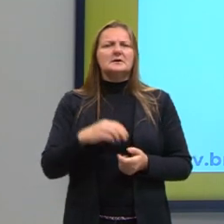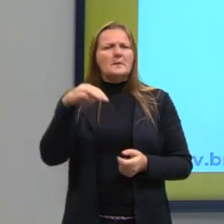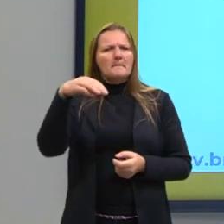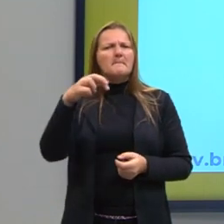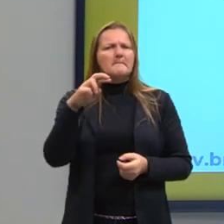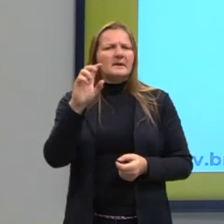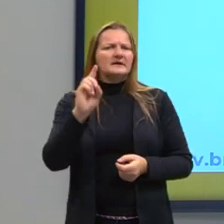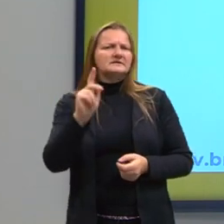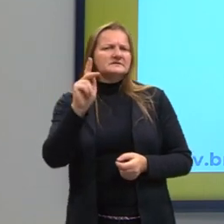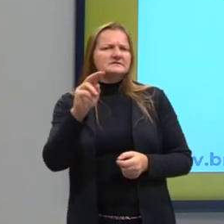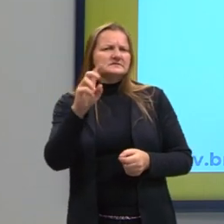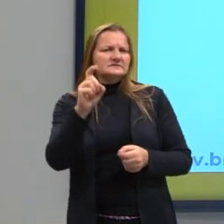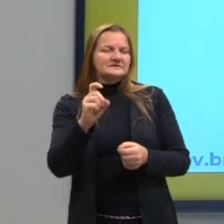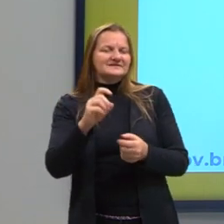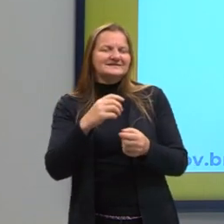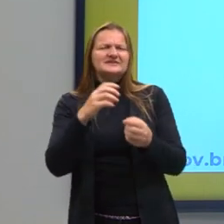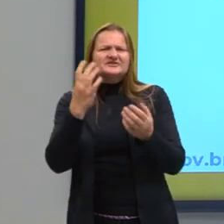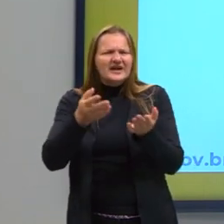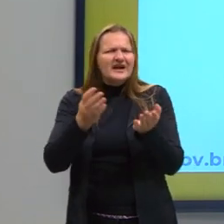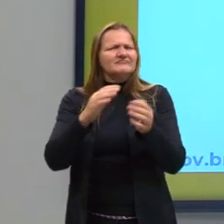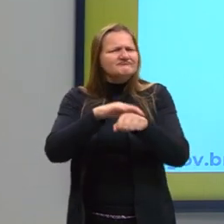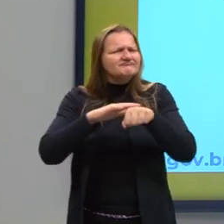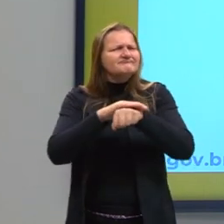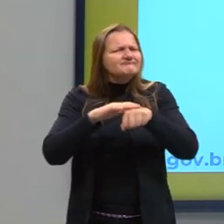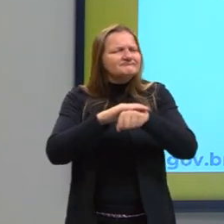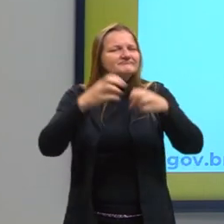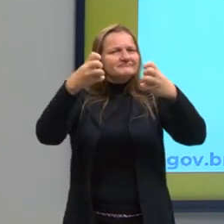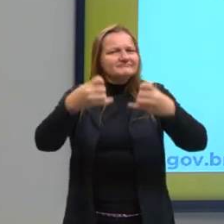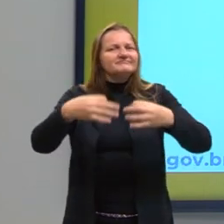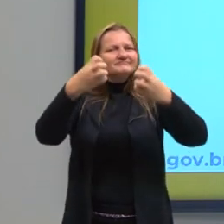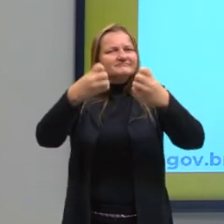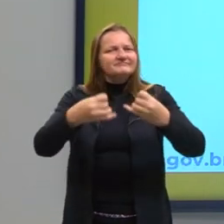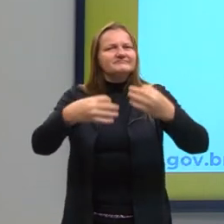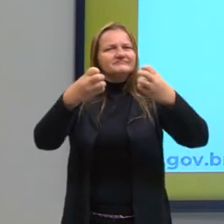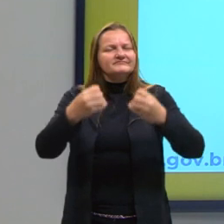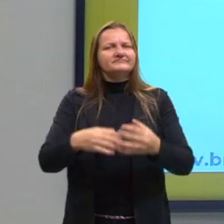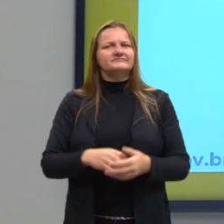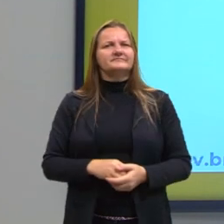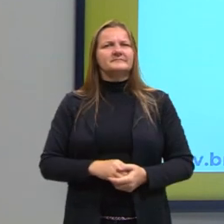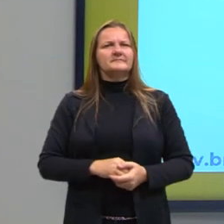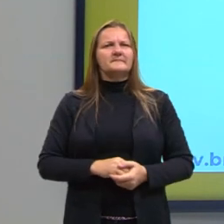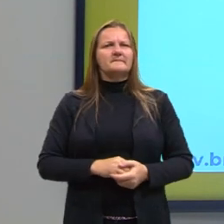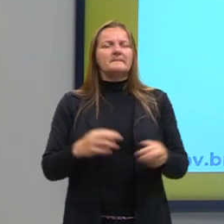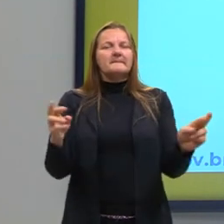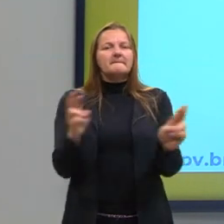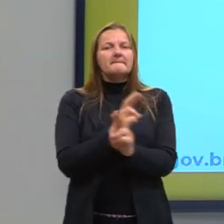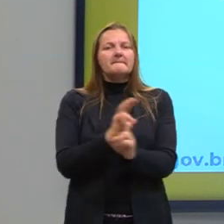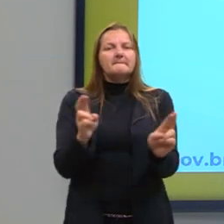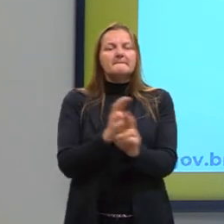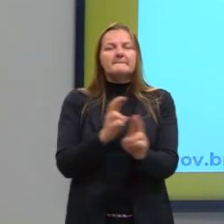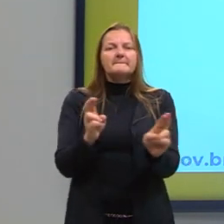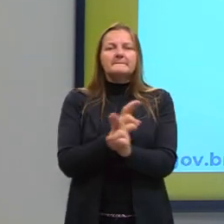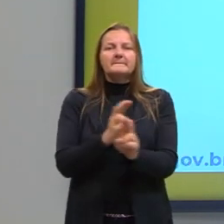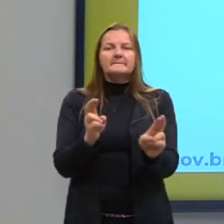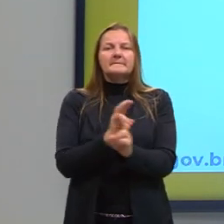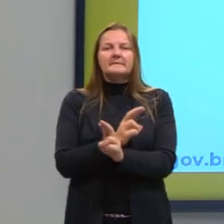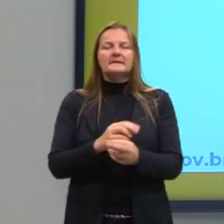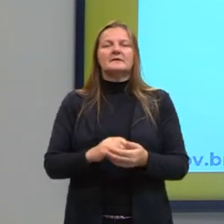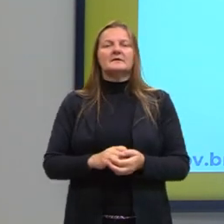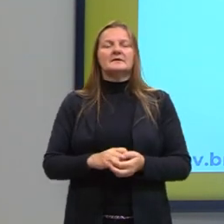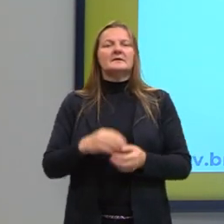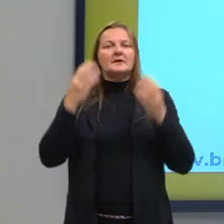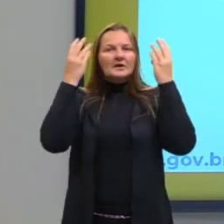Marcos você já tem tranquilo as relações do Max na cabeça né o Marcos faz essa relação muito ele pega o